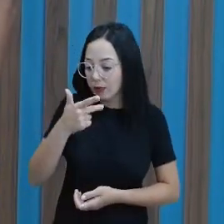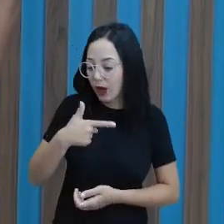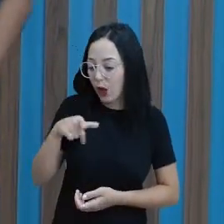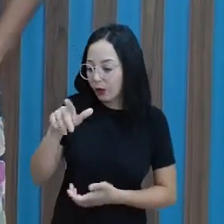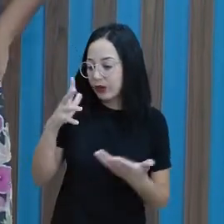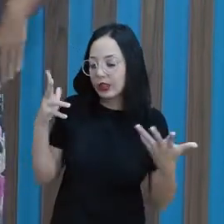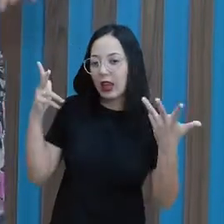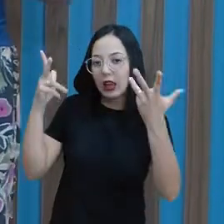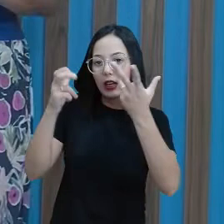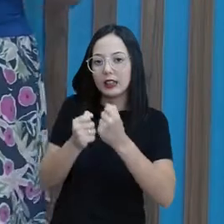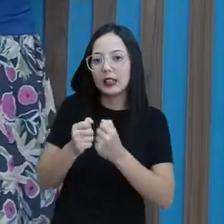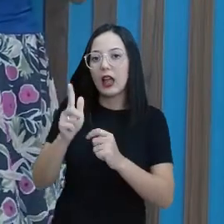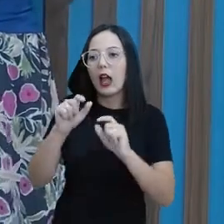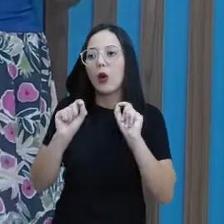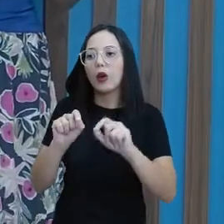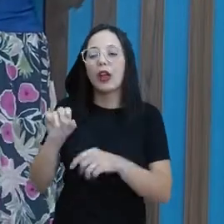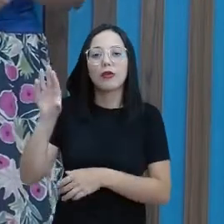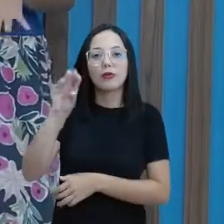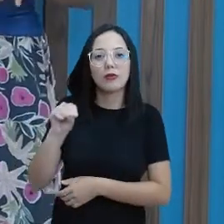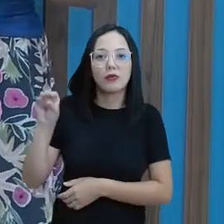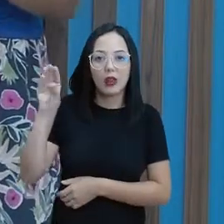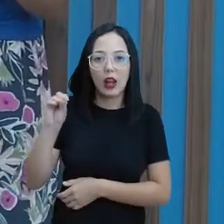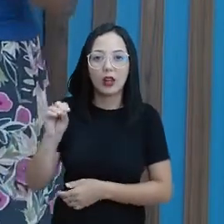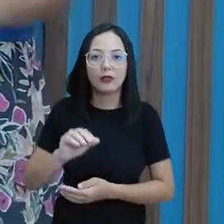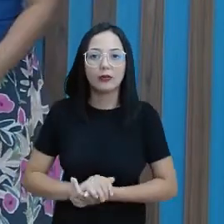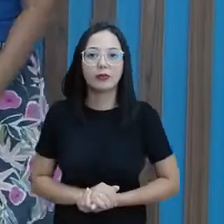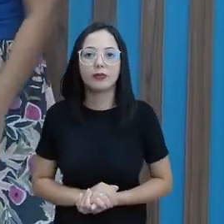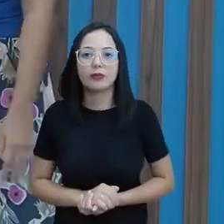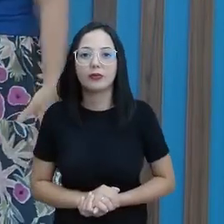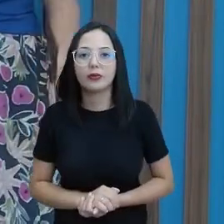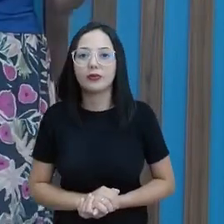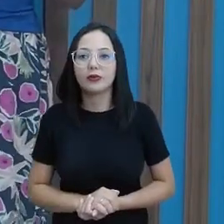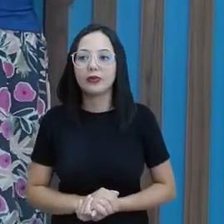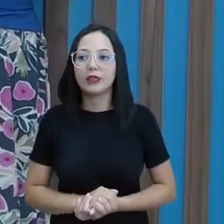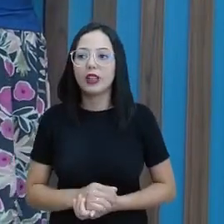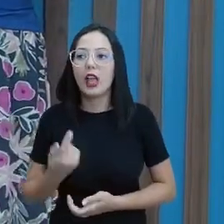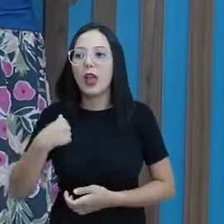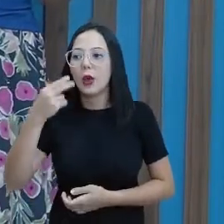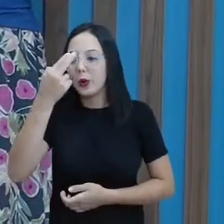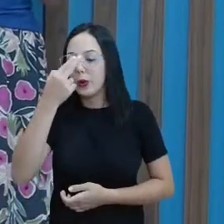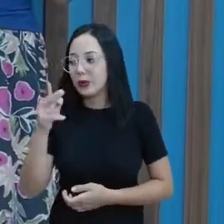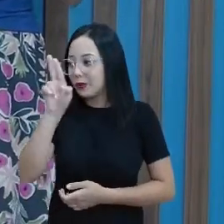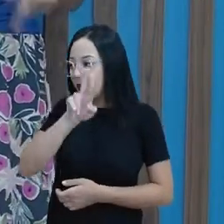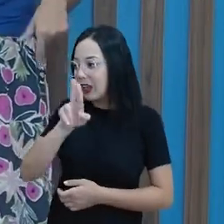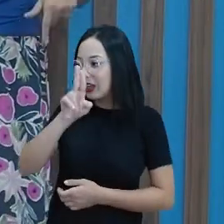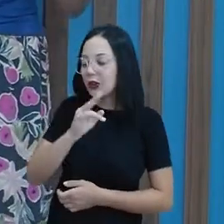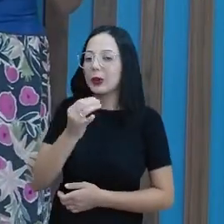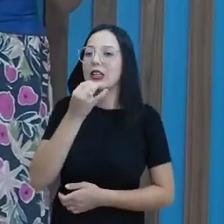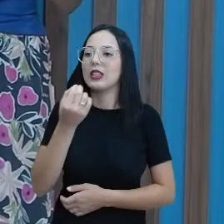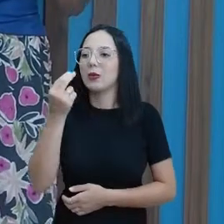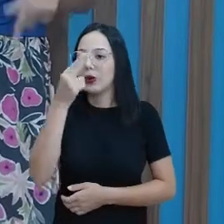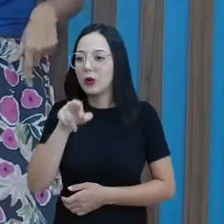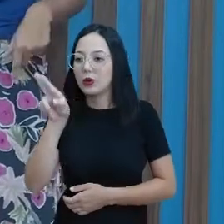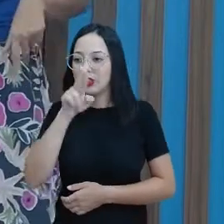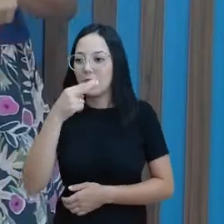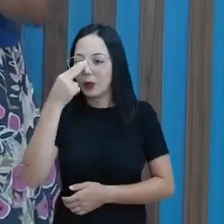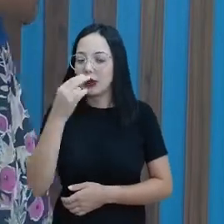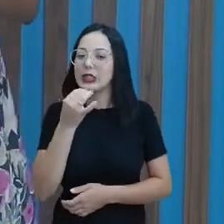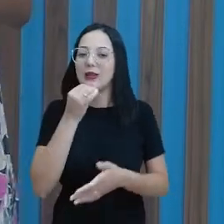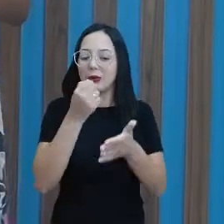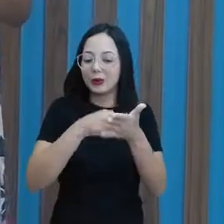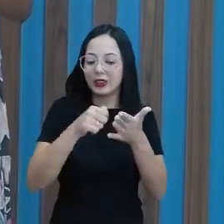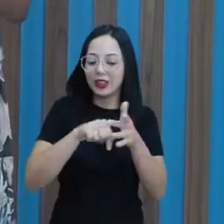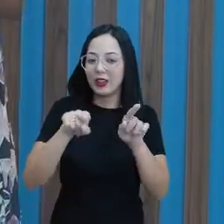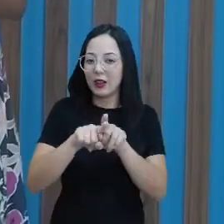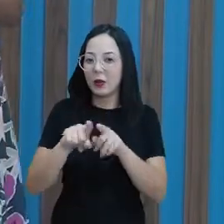é linda. Isso aqui é uma marca de fala. Segundo o Butler, eu usei o mesmo exemplo oralmente e no texto.